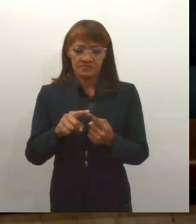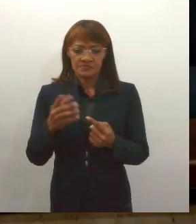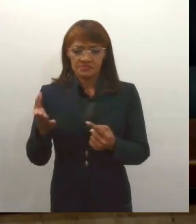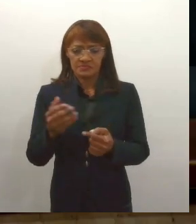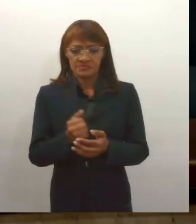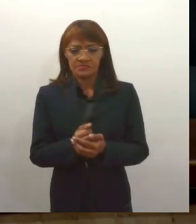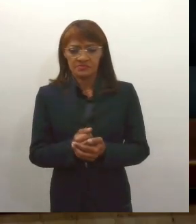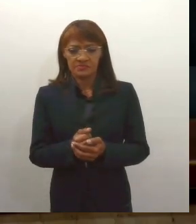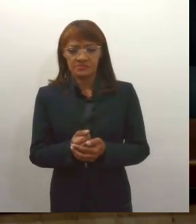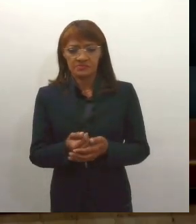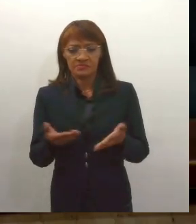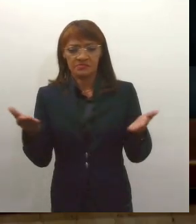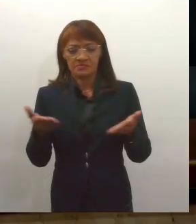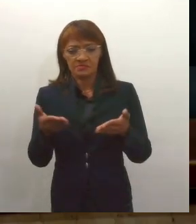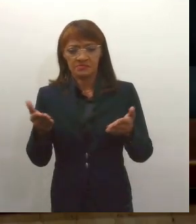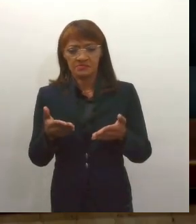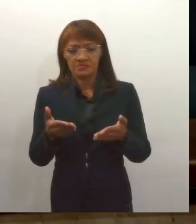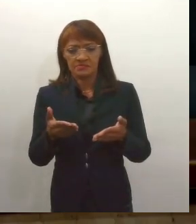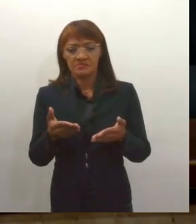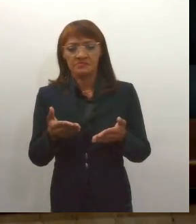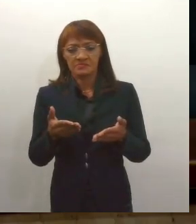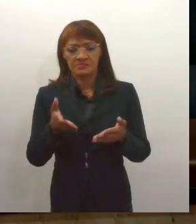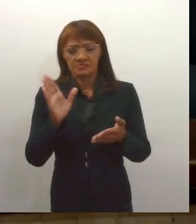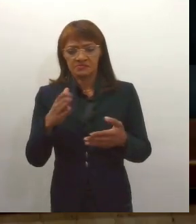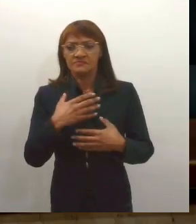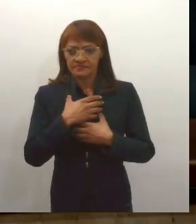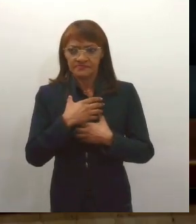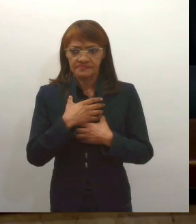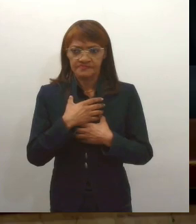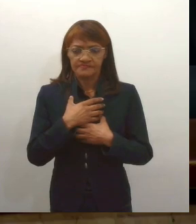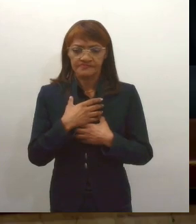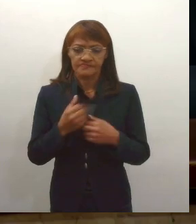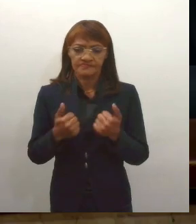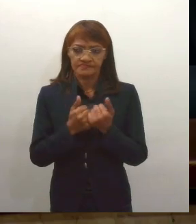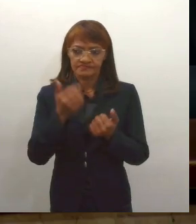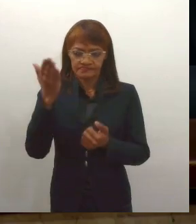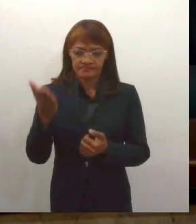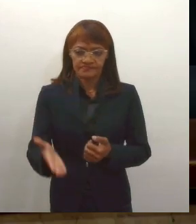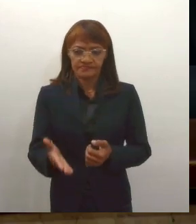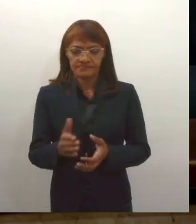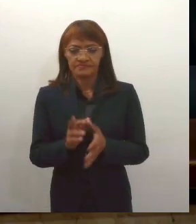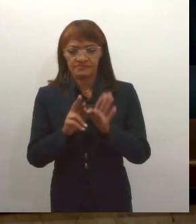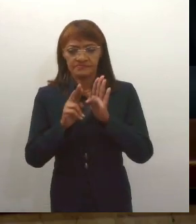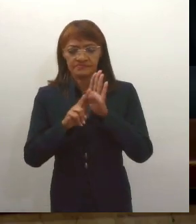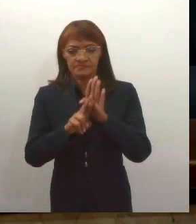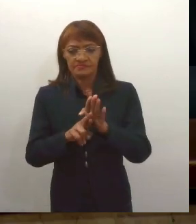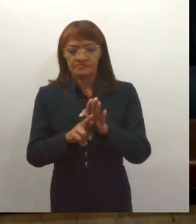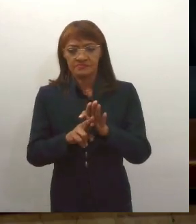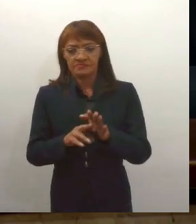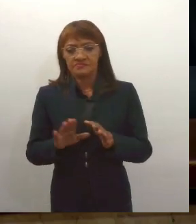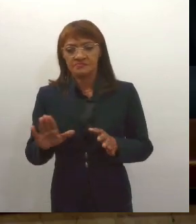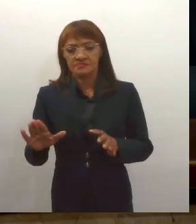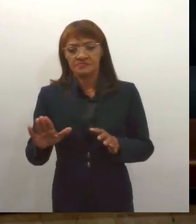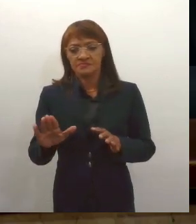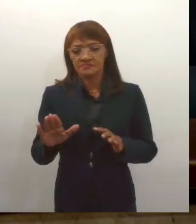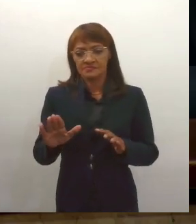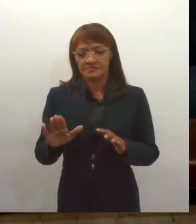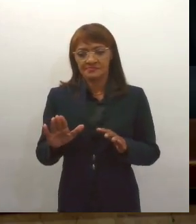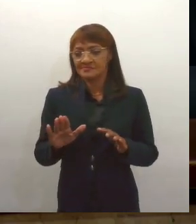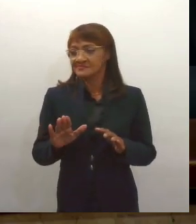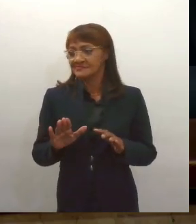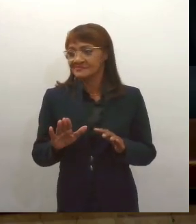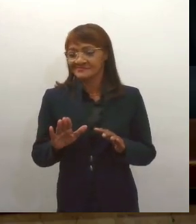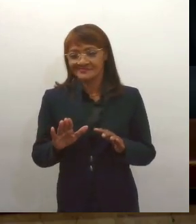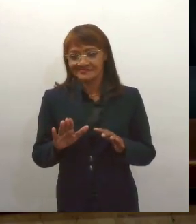solidarizo com com a senhora e com todas que a senhora representa Quero pedir a sonoplastia que próximo